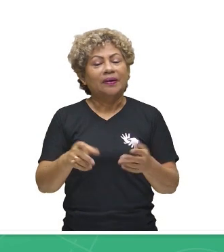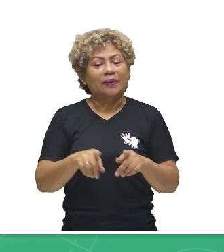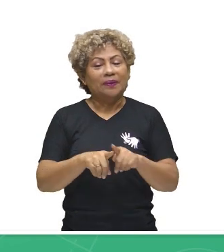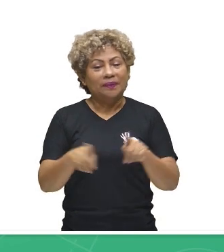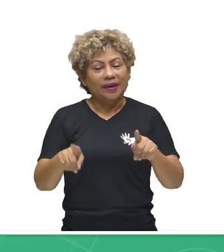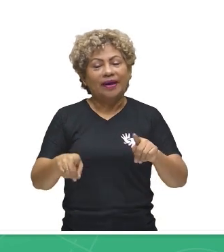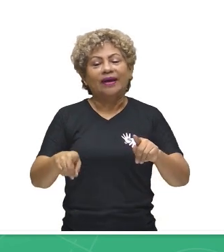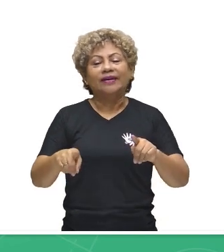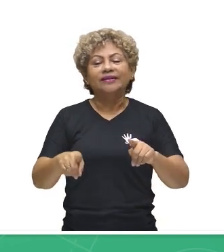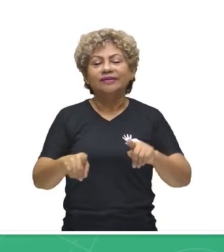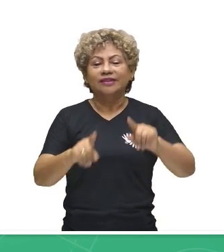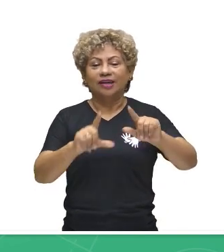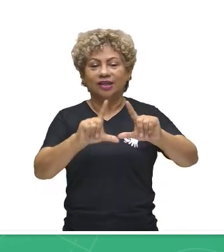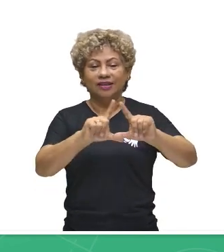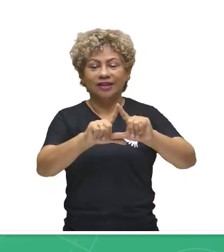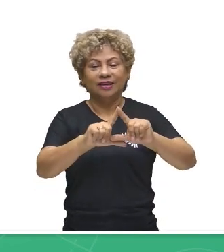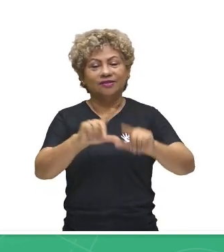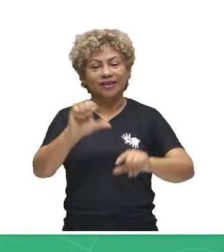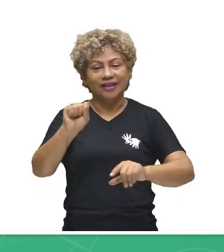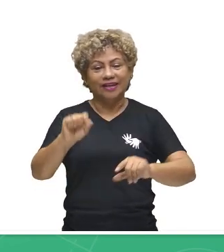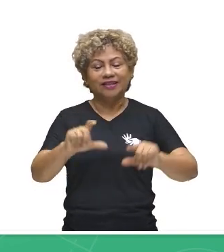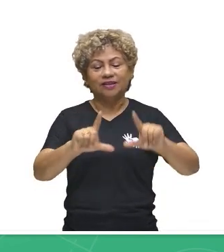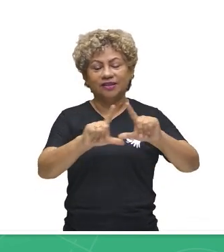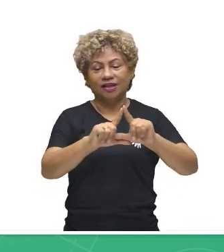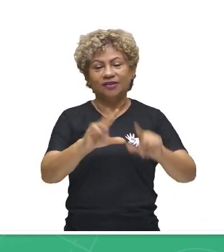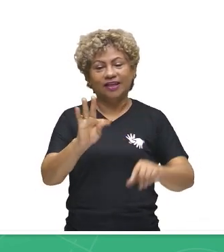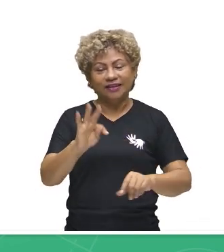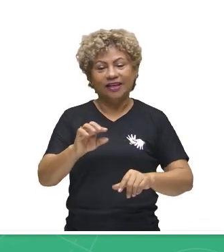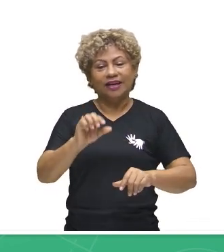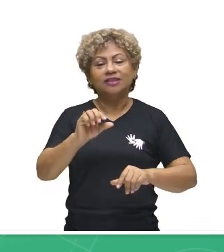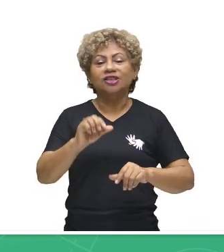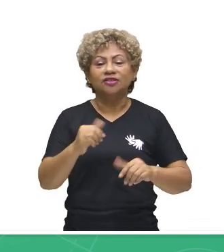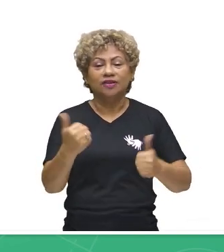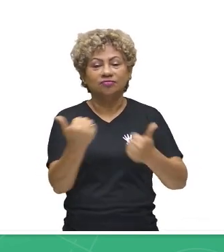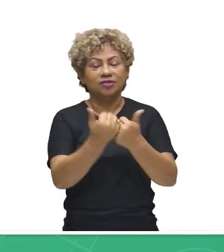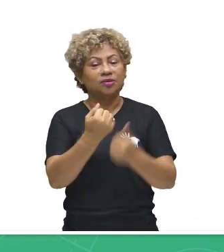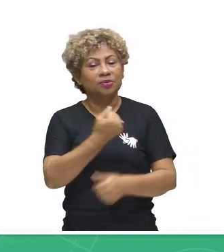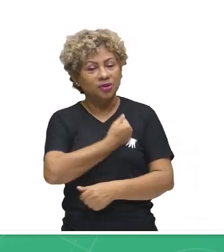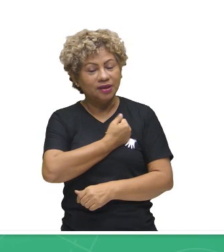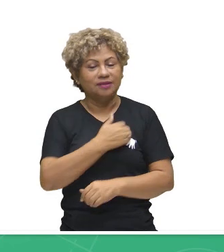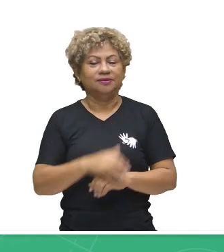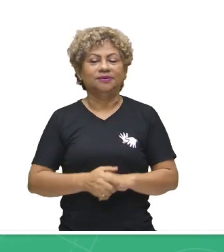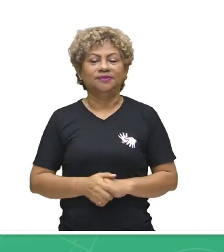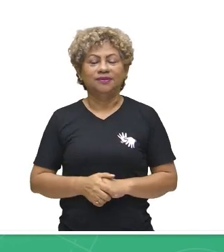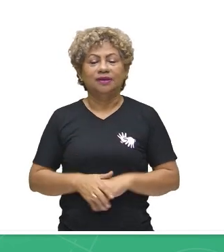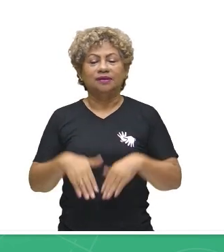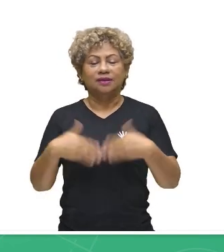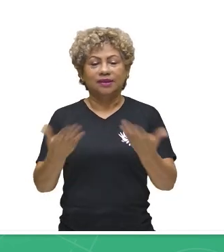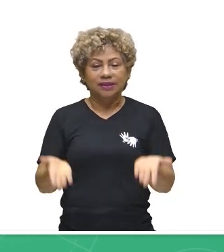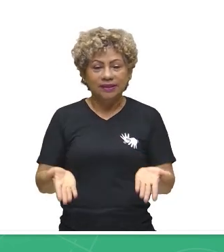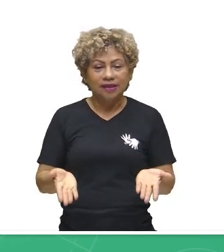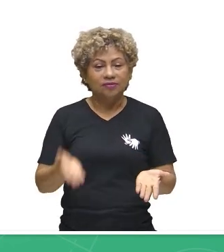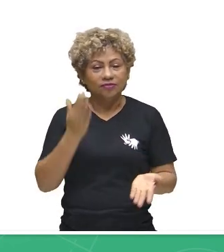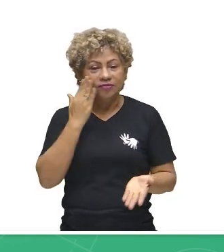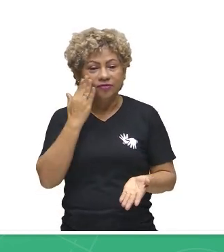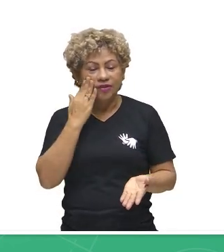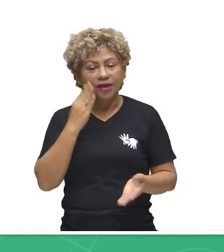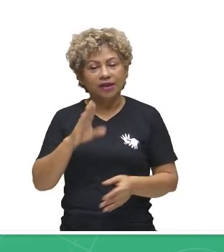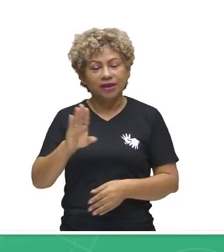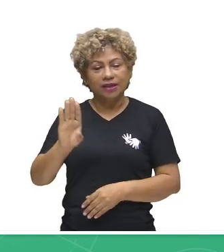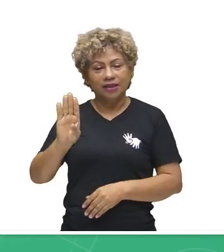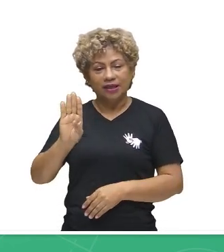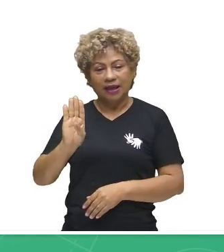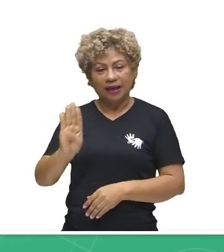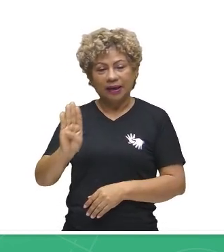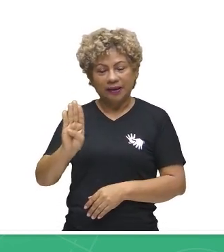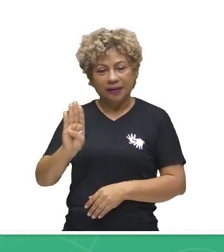ΔS sobre o nosso ΔT. E na letra B, a função horária das posições. Parabéns a